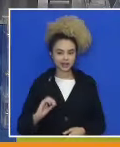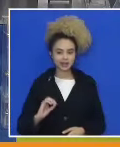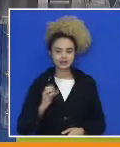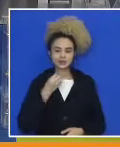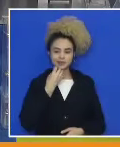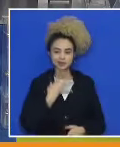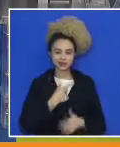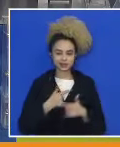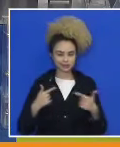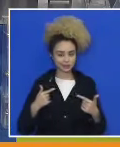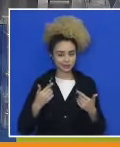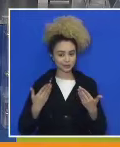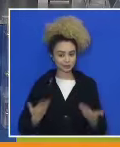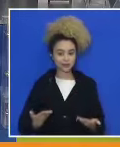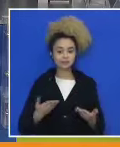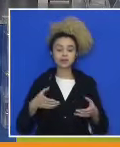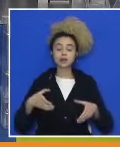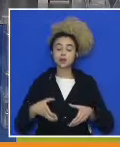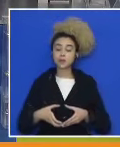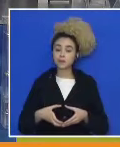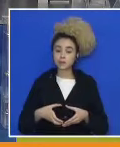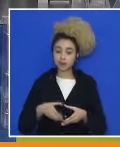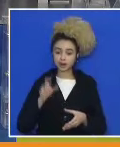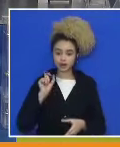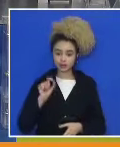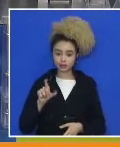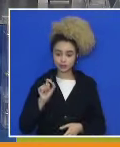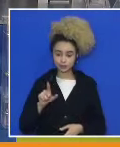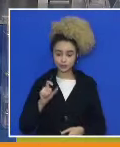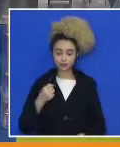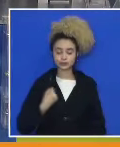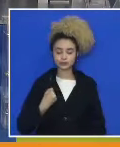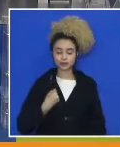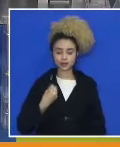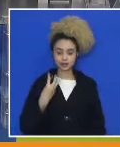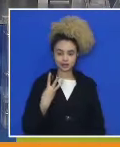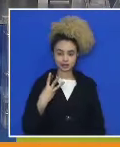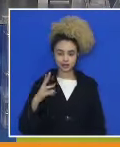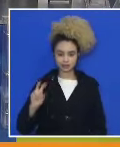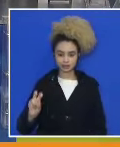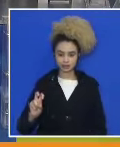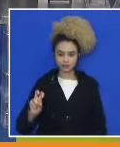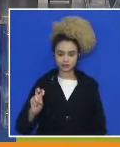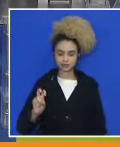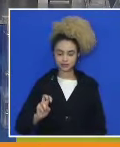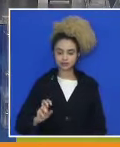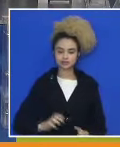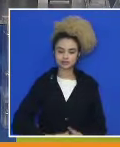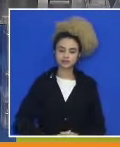para você. Bola azul, número 35. Azul, 35.